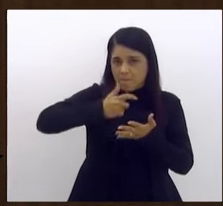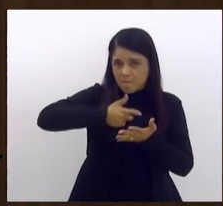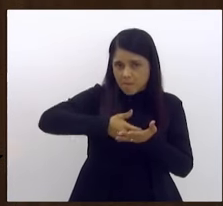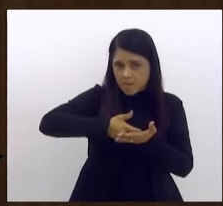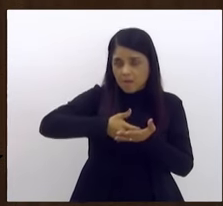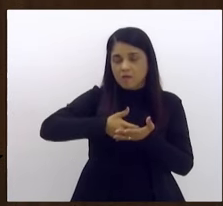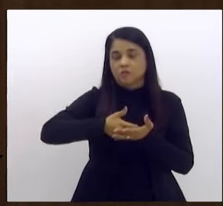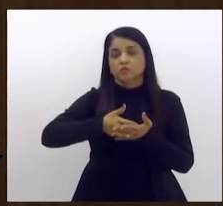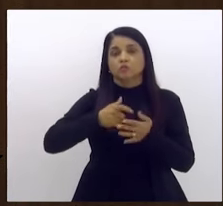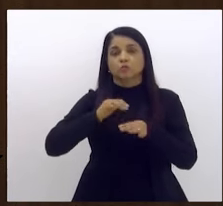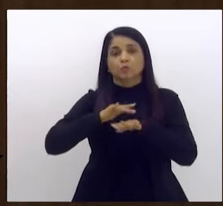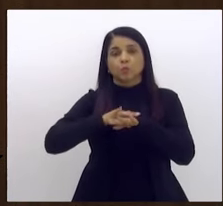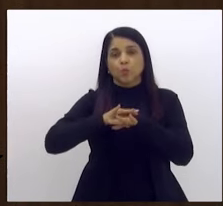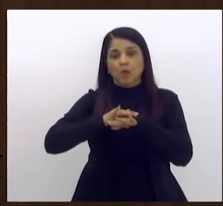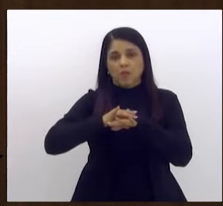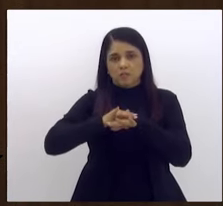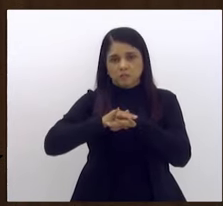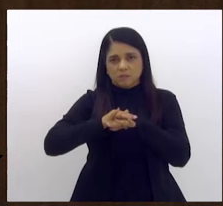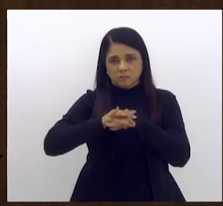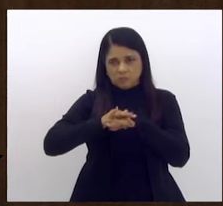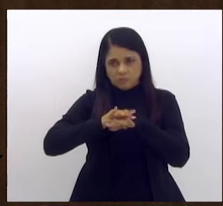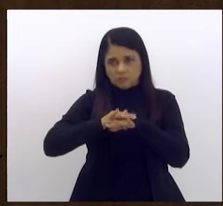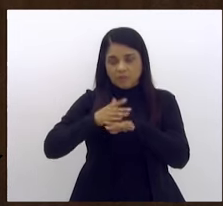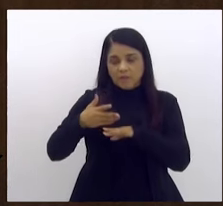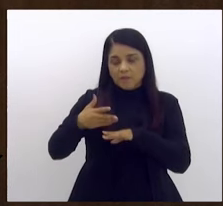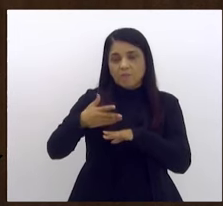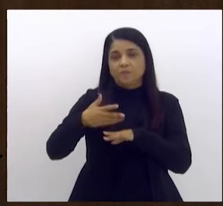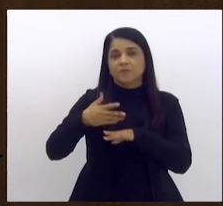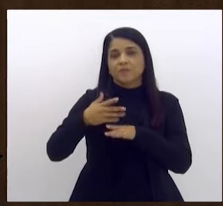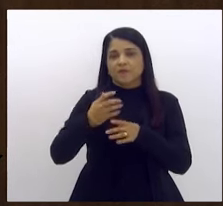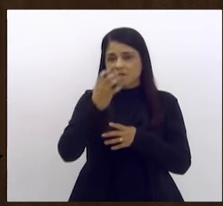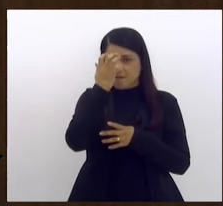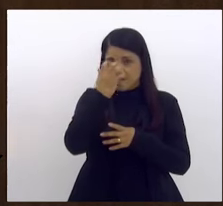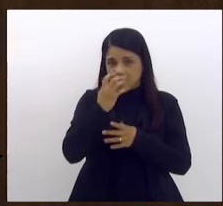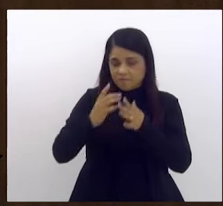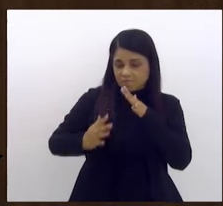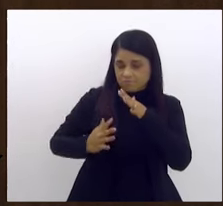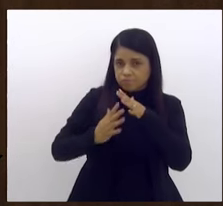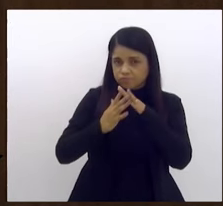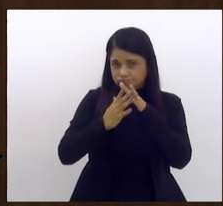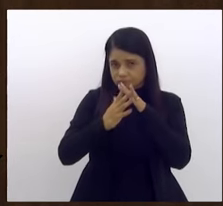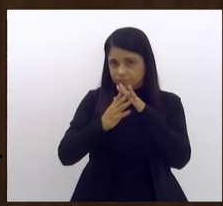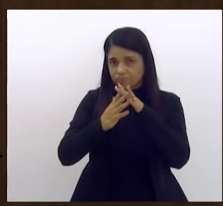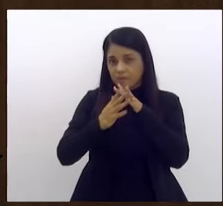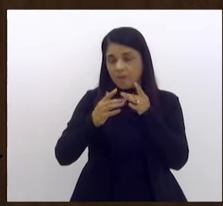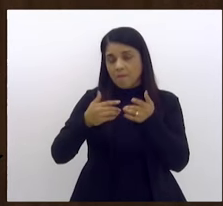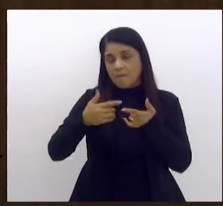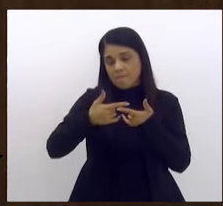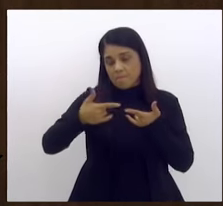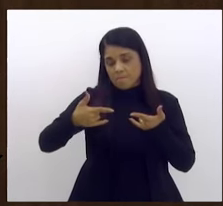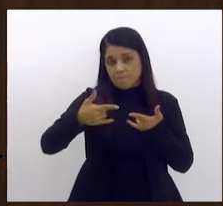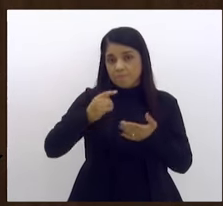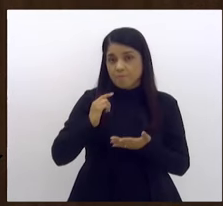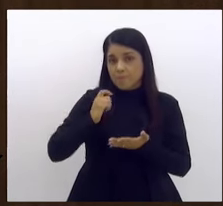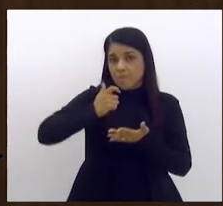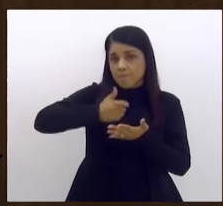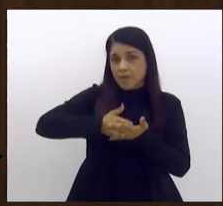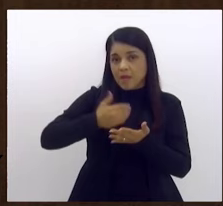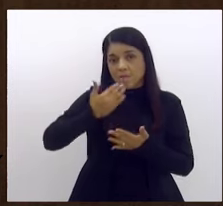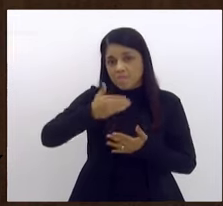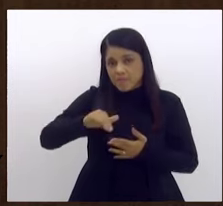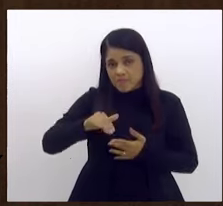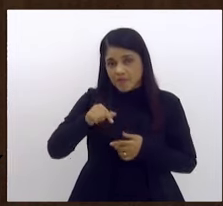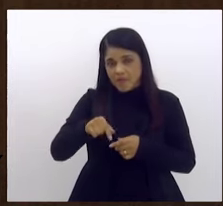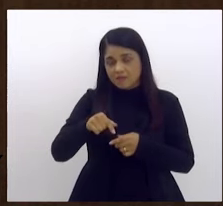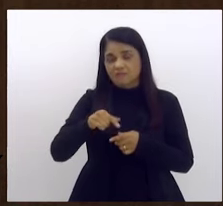graves. Mesmo antes de ter sido presidente da Comissão de Saúde, eu tive a oportunidade de conhecer um pouco mais